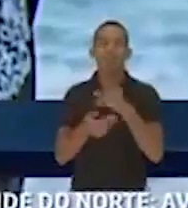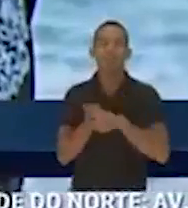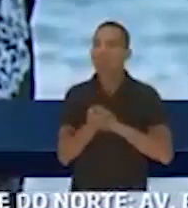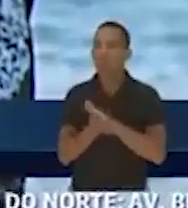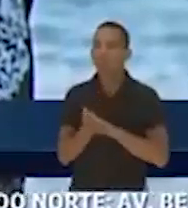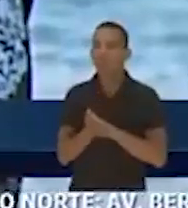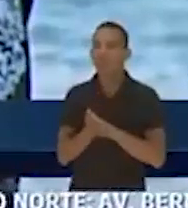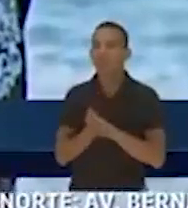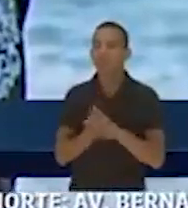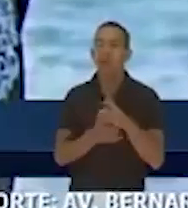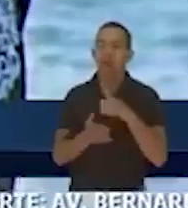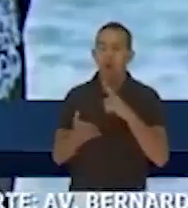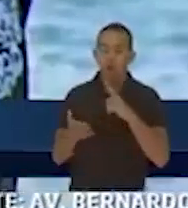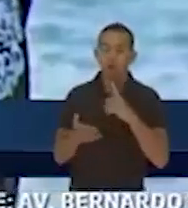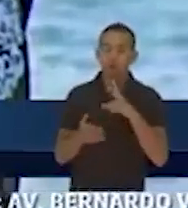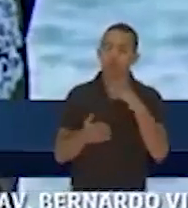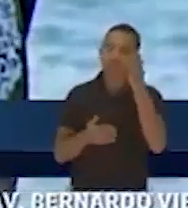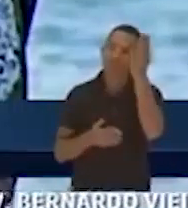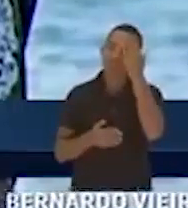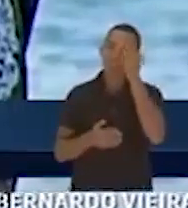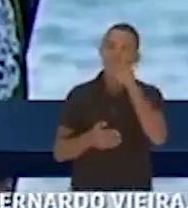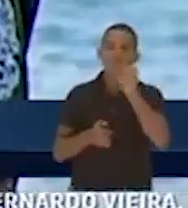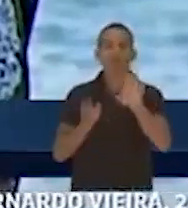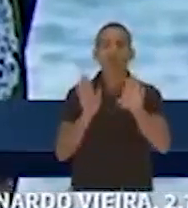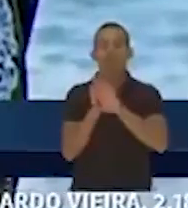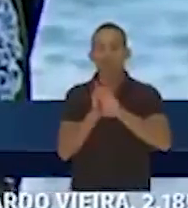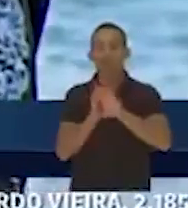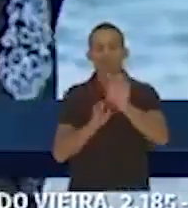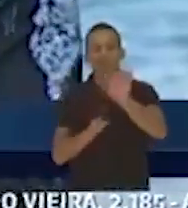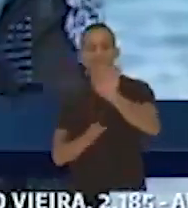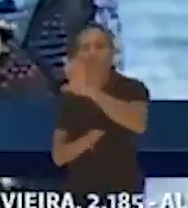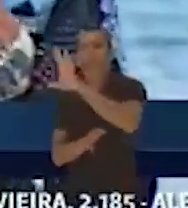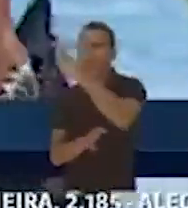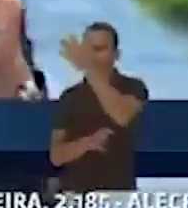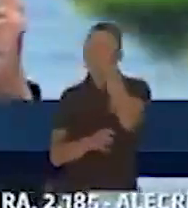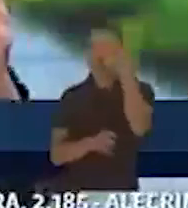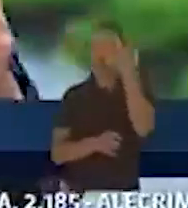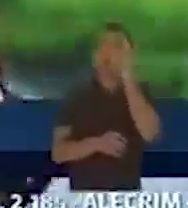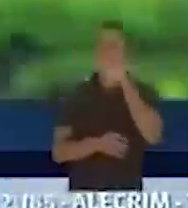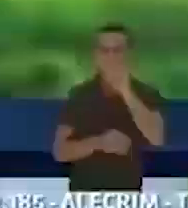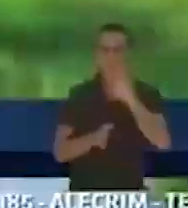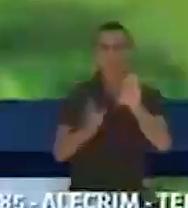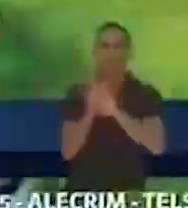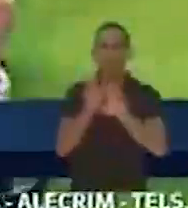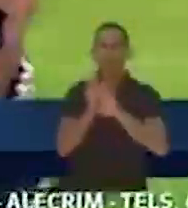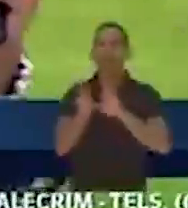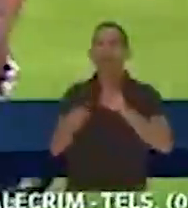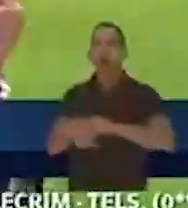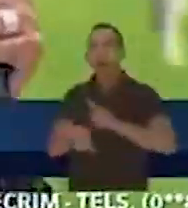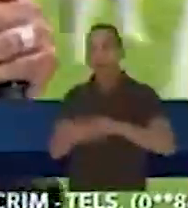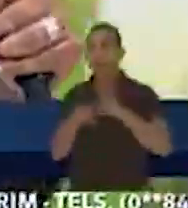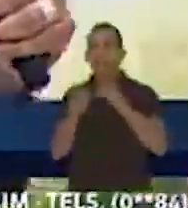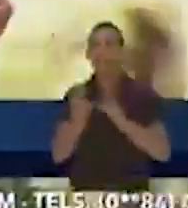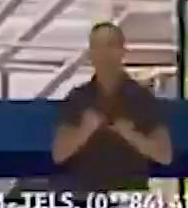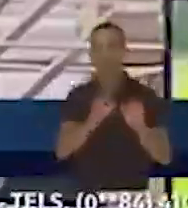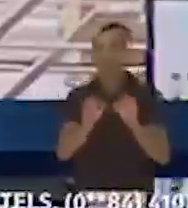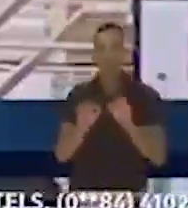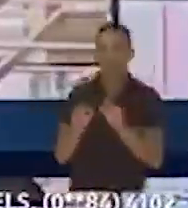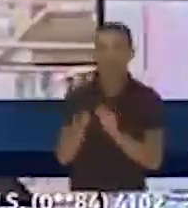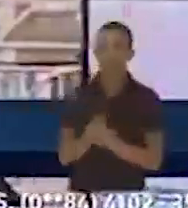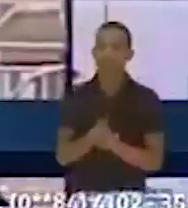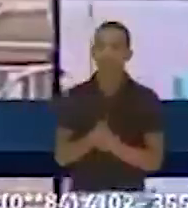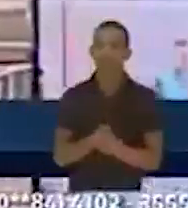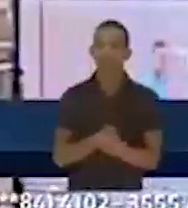Só que o momento deles vai chegar, e está chegando de um por um. Está chegando de um por um. Um por um.